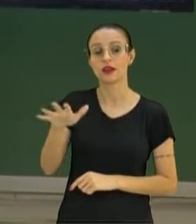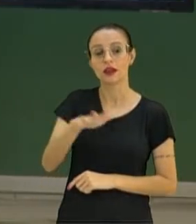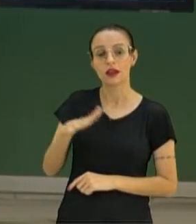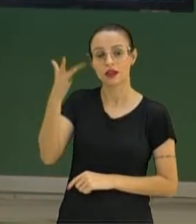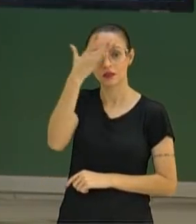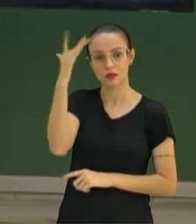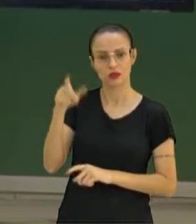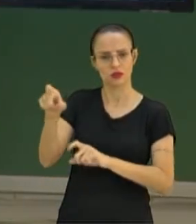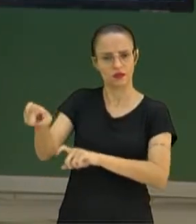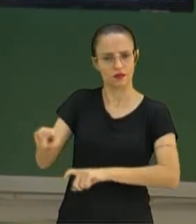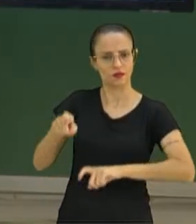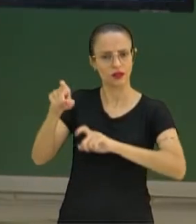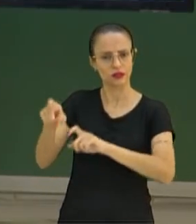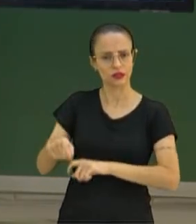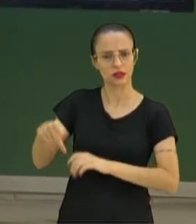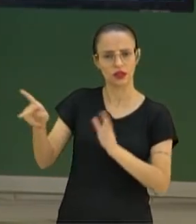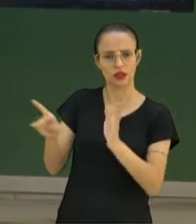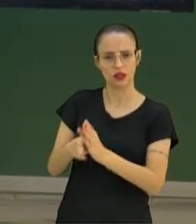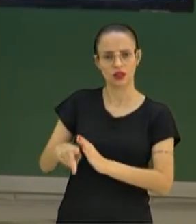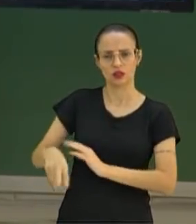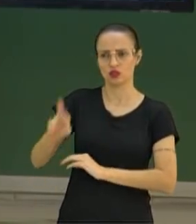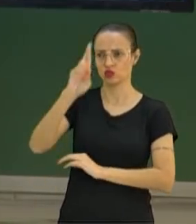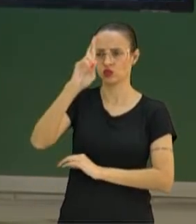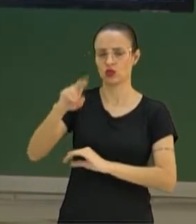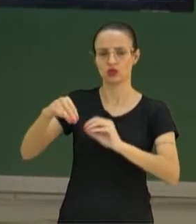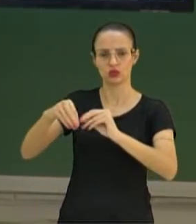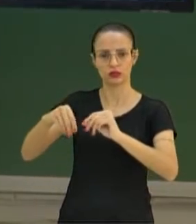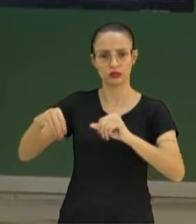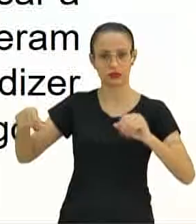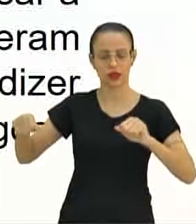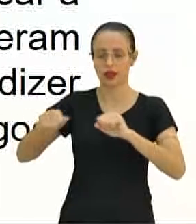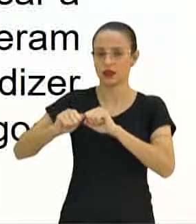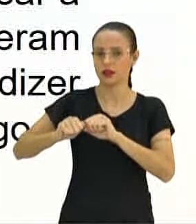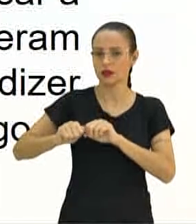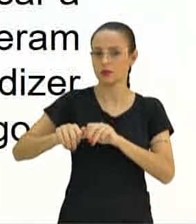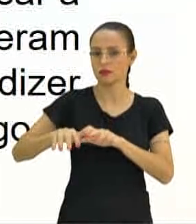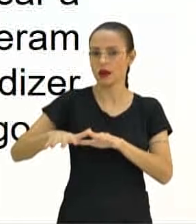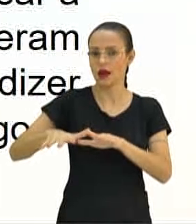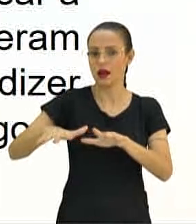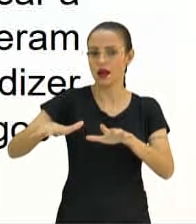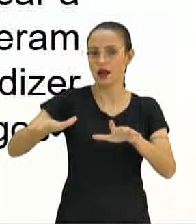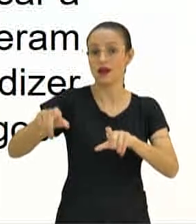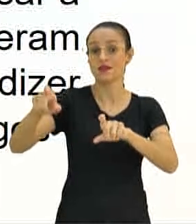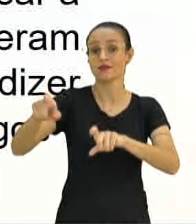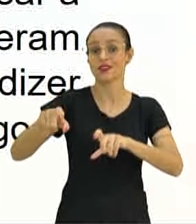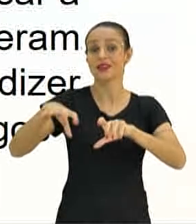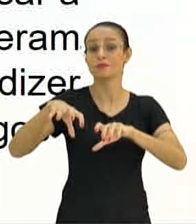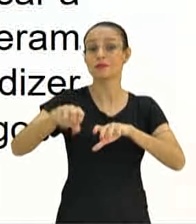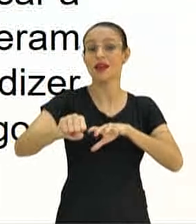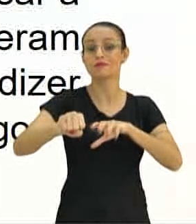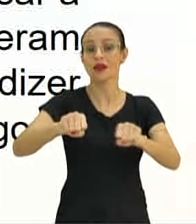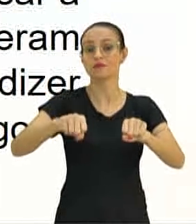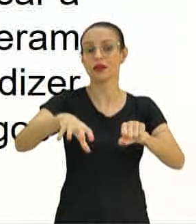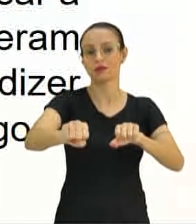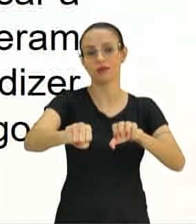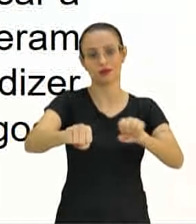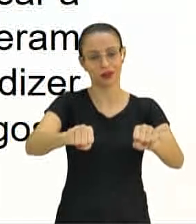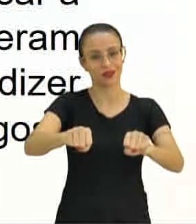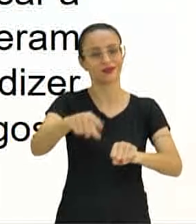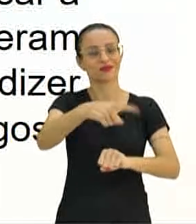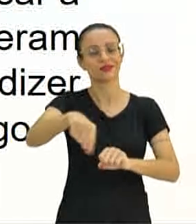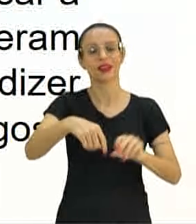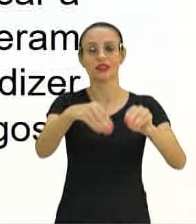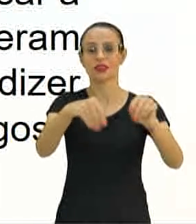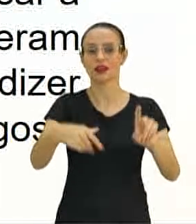fazendeiros locais, ali, os donos de terra, expandiram as suas fazendas, tomando a terra dos indígenas e dos poceiros.